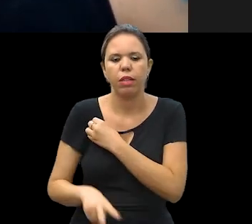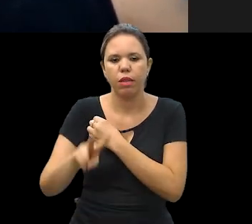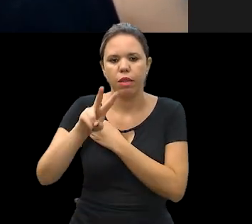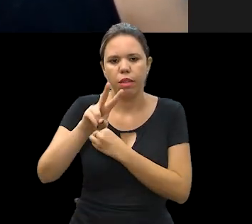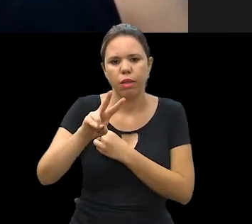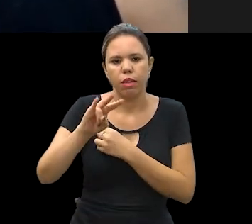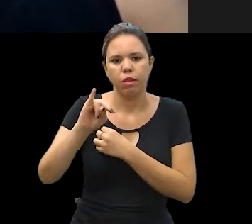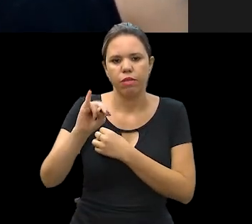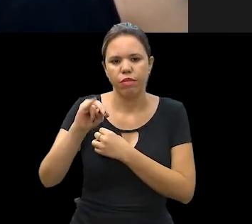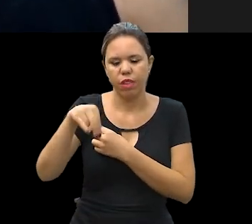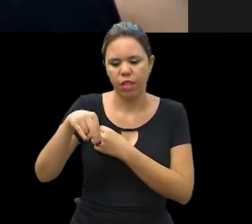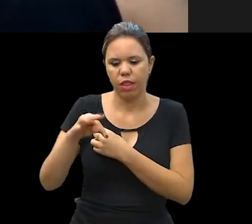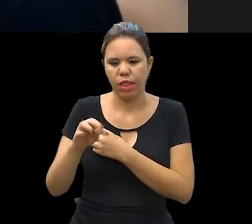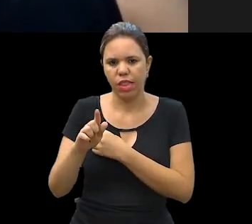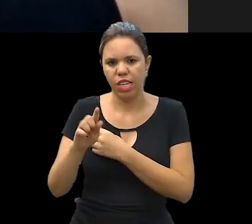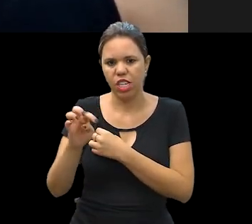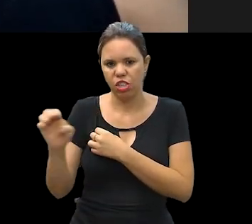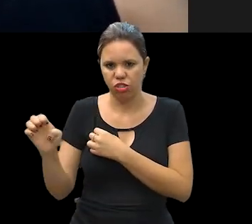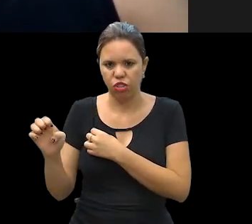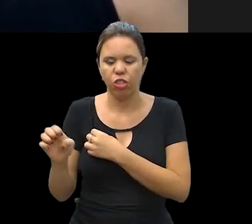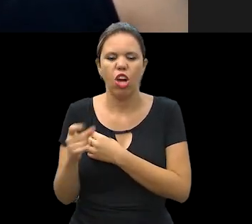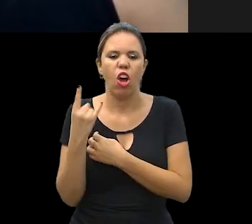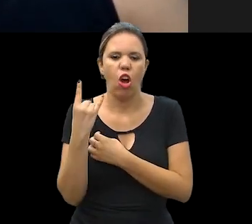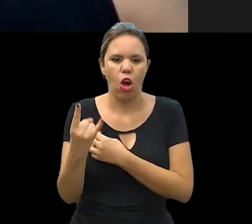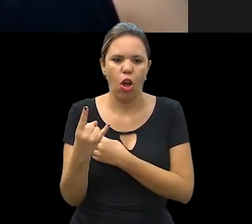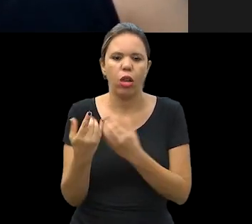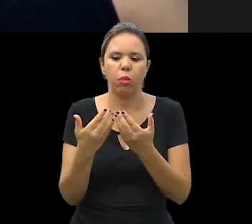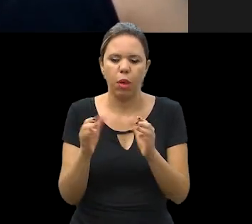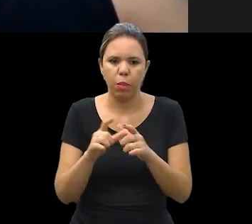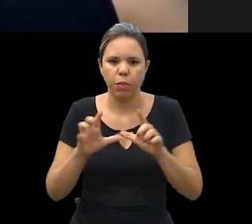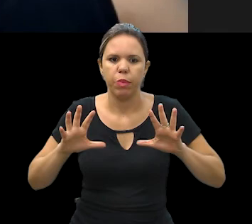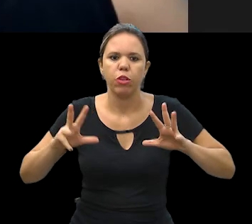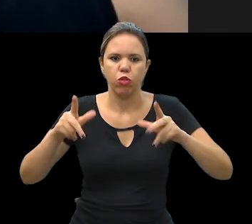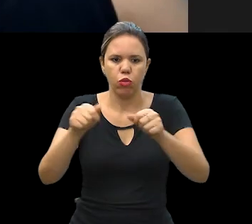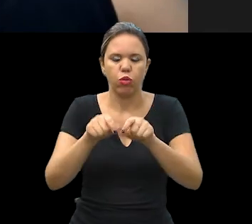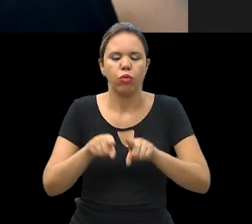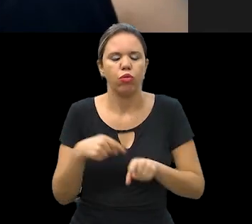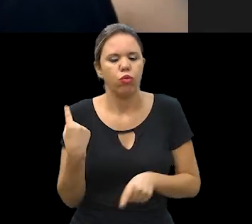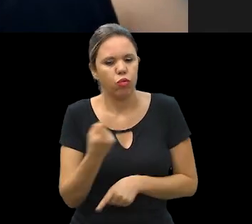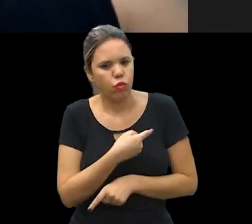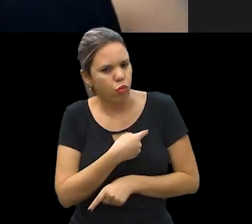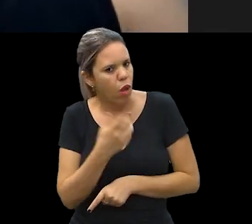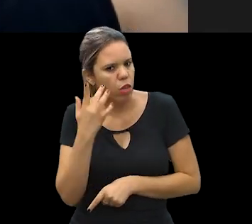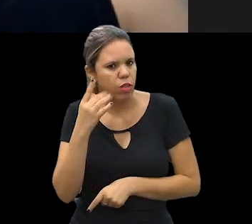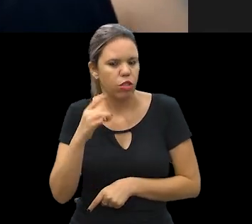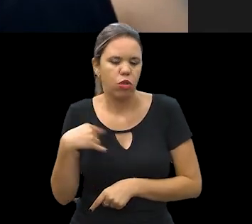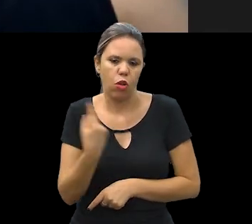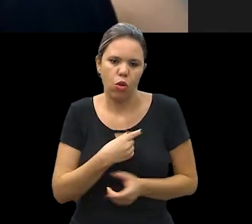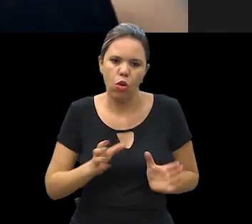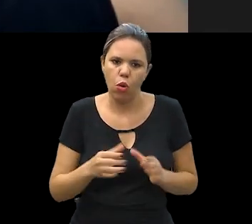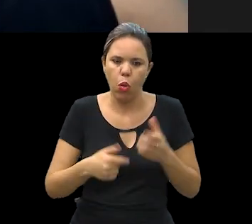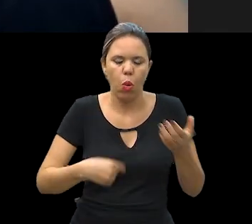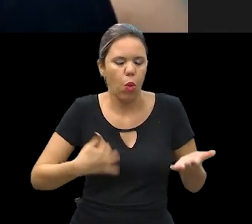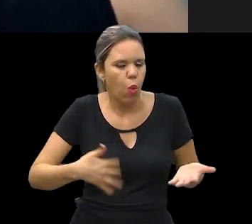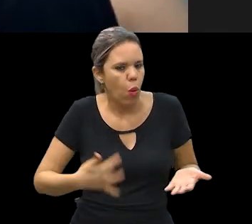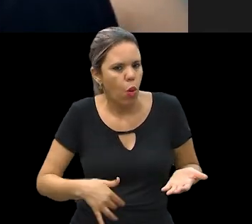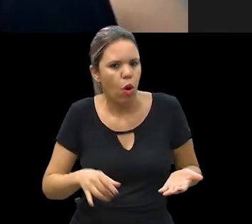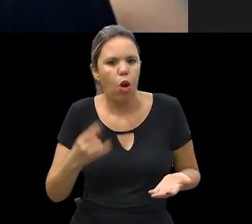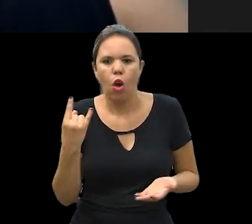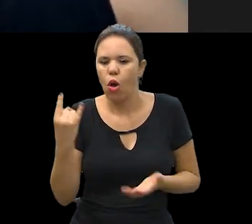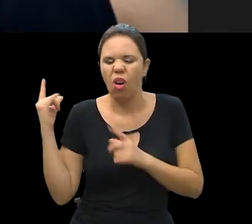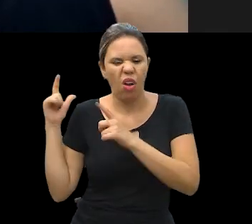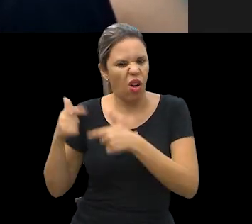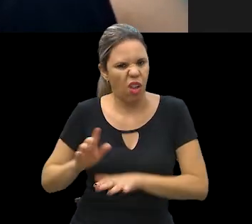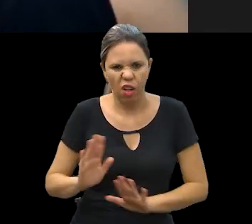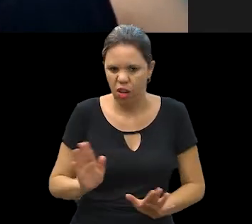né? Vintage rock, para abranger mais do que somente o rockabilly. A gente não se considera uma banda de